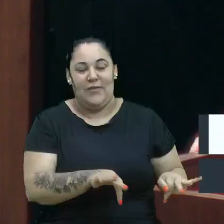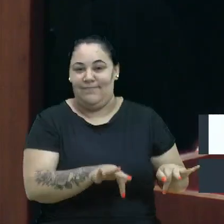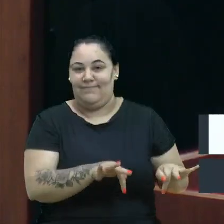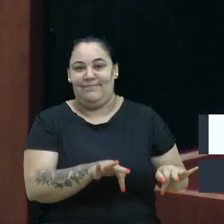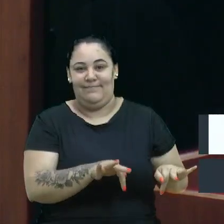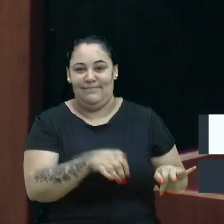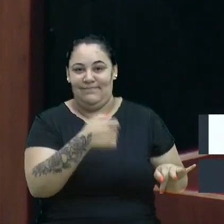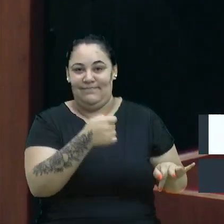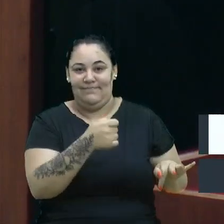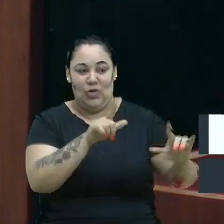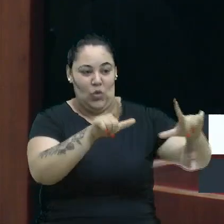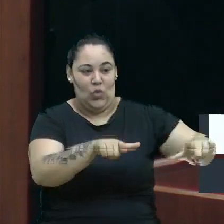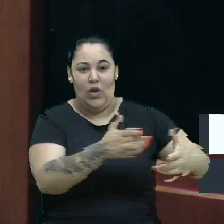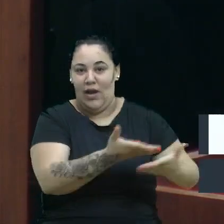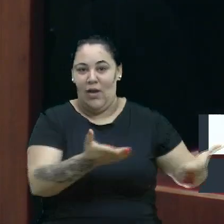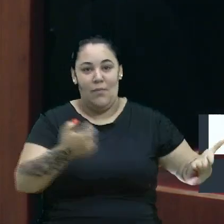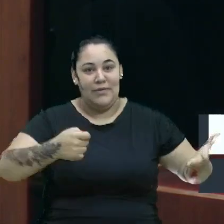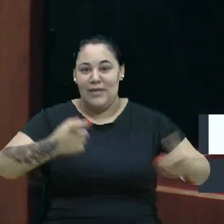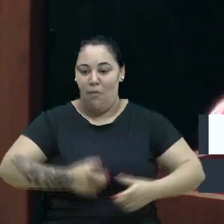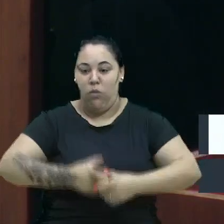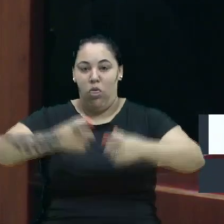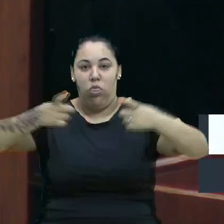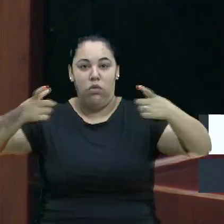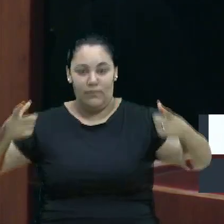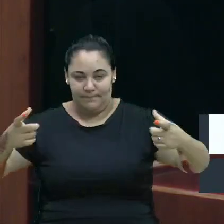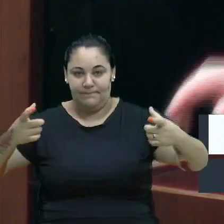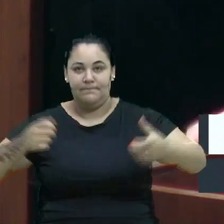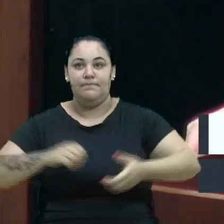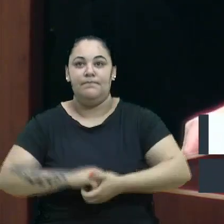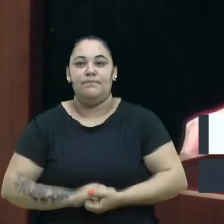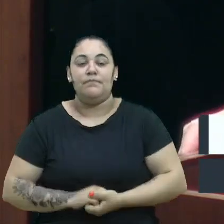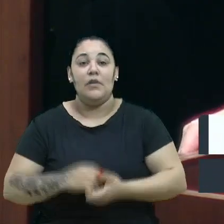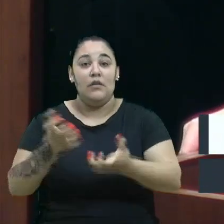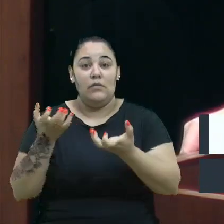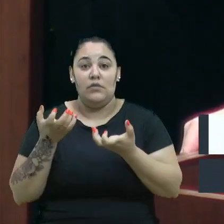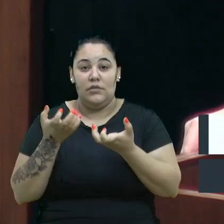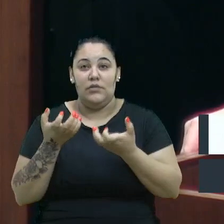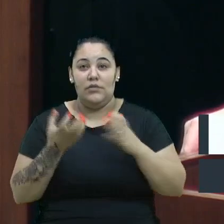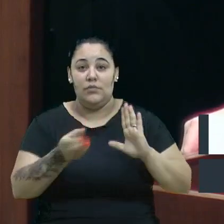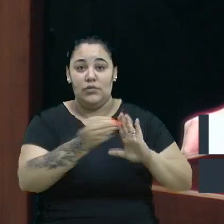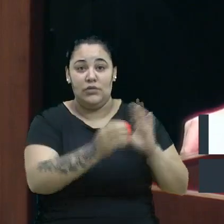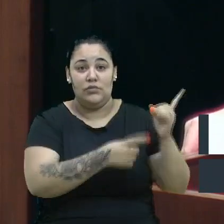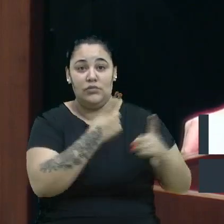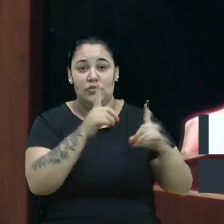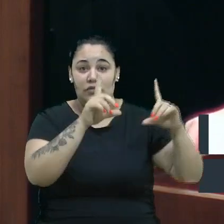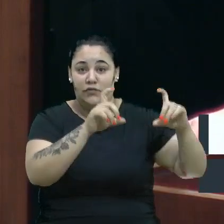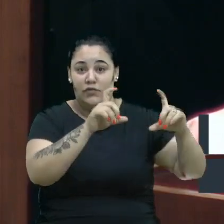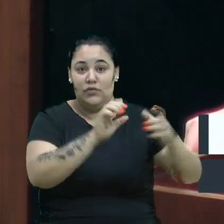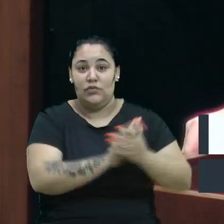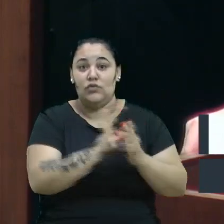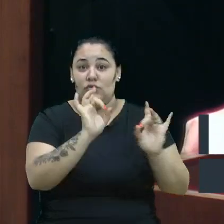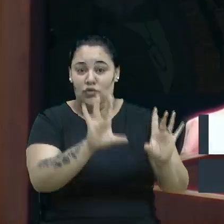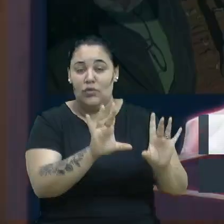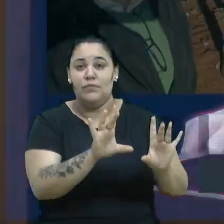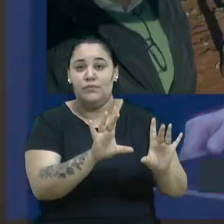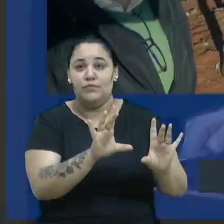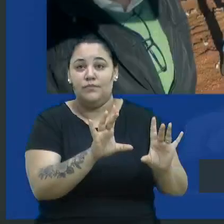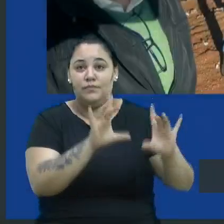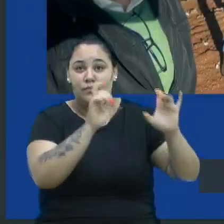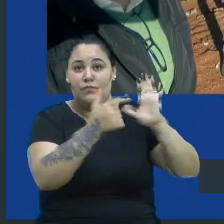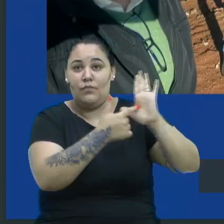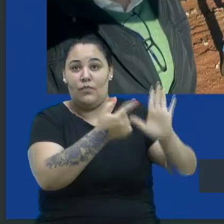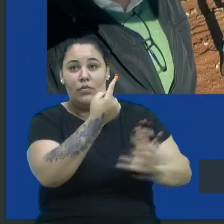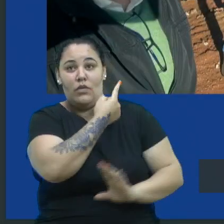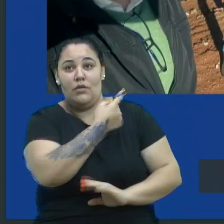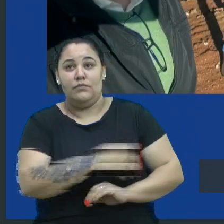uma ampliação daquela célula para operação. Eu gostaria de colocar aqui umas fotos lá do aterro sanitário, para que as